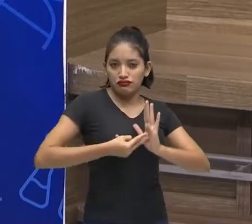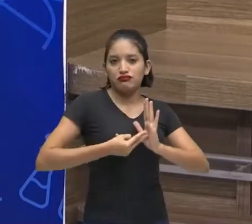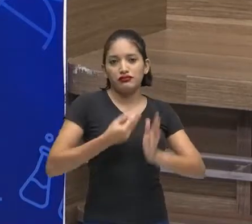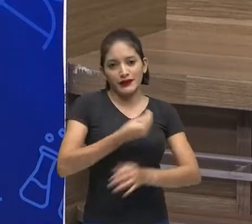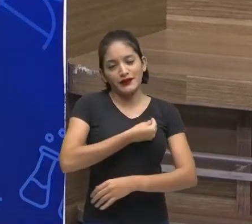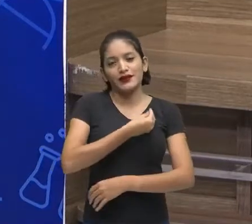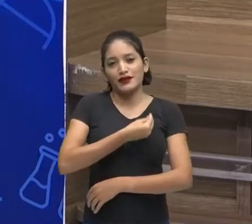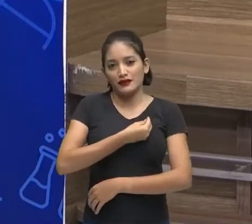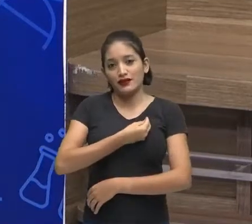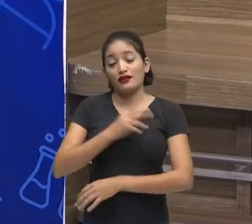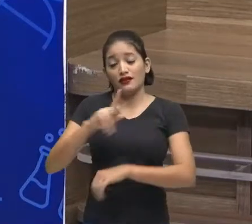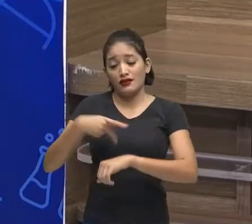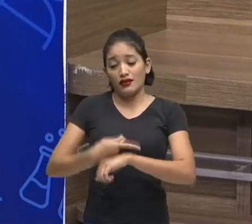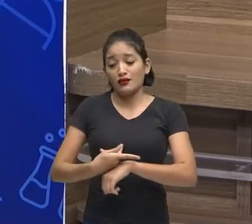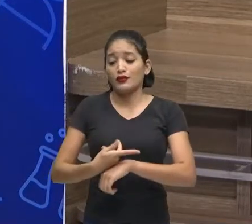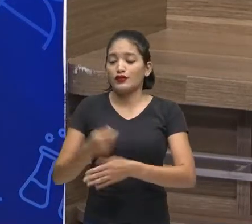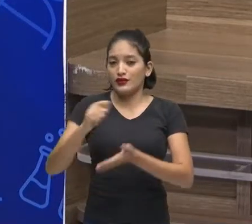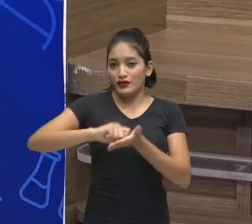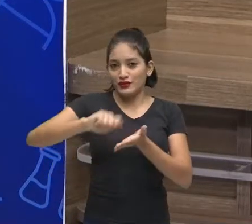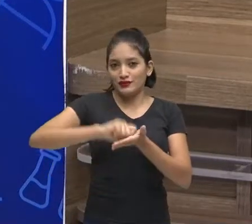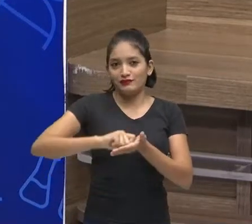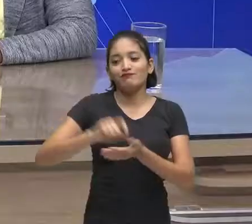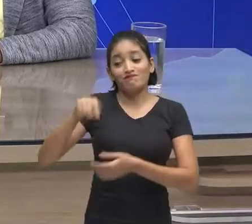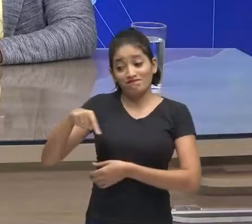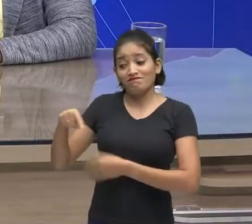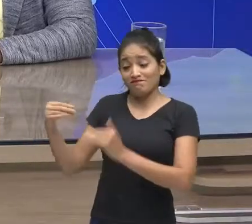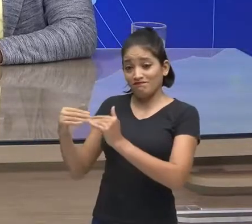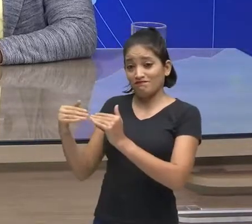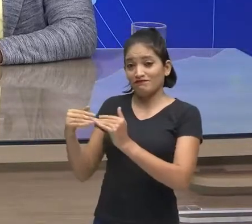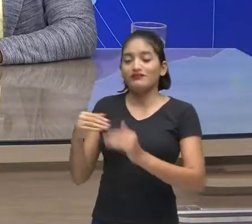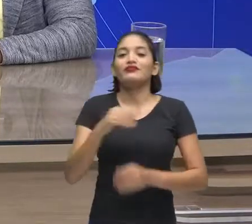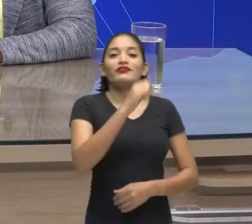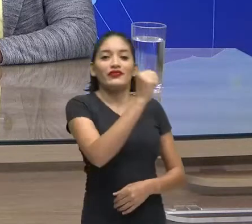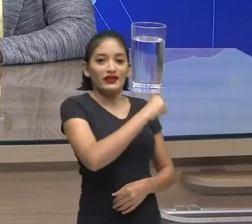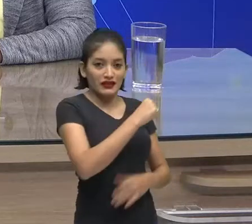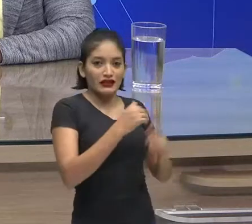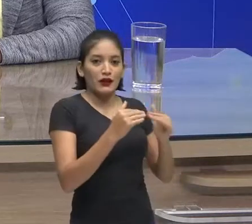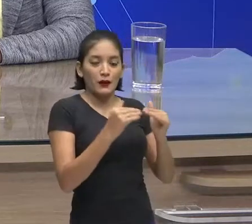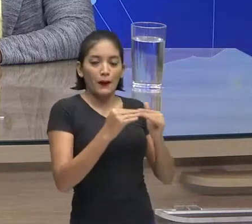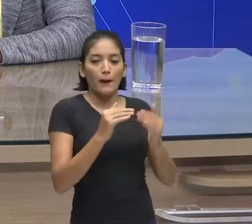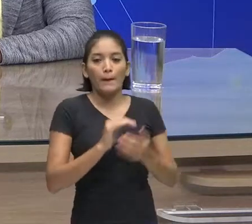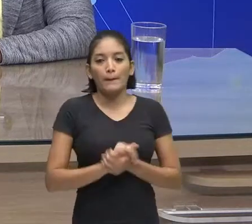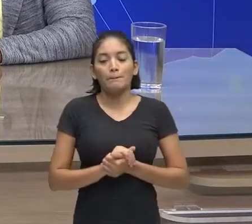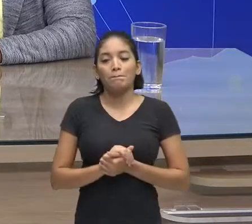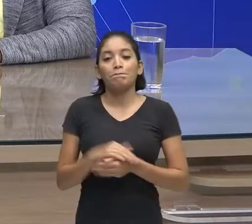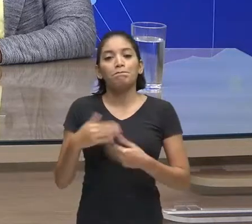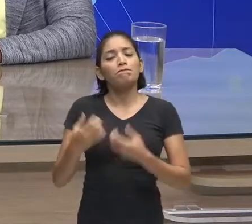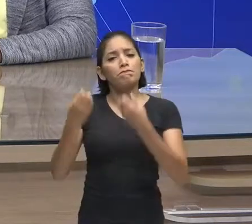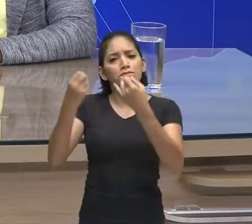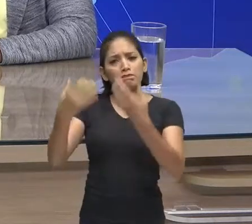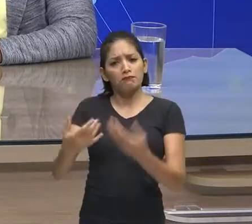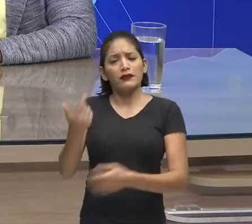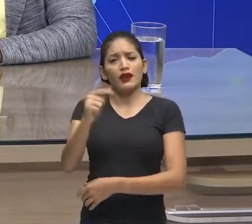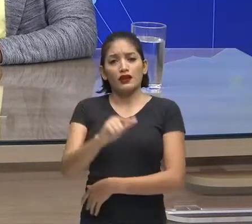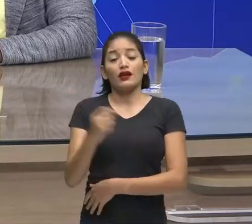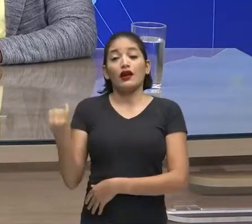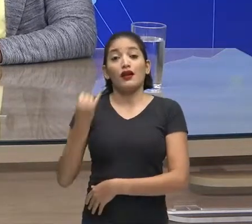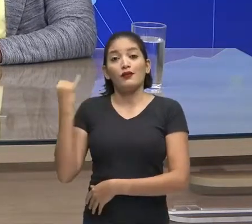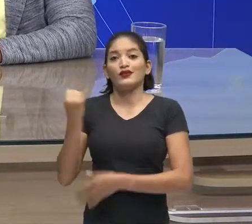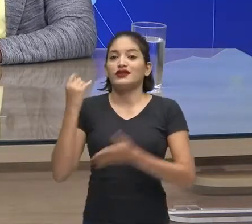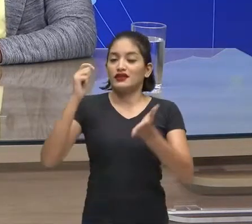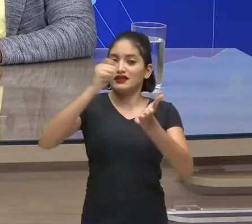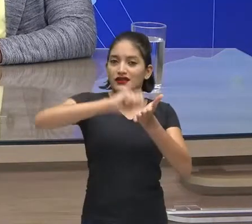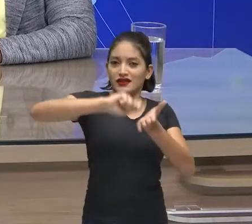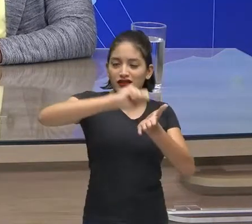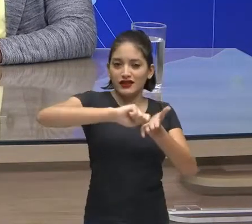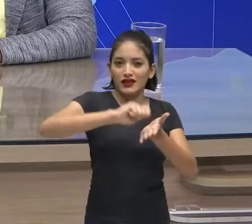a partir da escrita. Sim. É ou não é, Afonso? Com certeza. E ainda digo mais, Adriana, a importância desse escrever